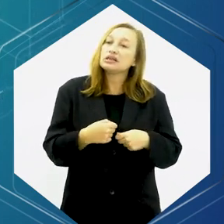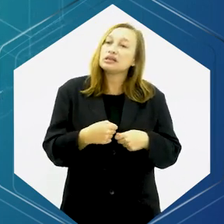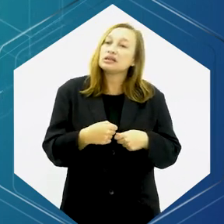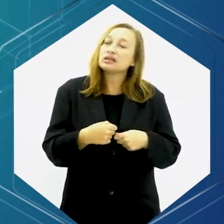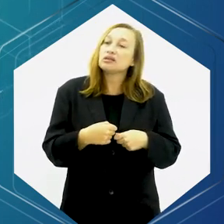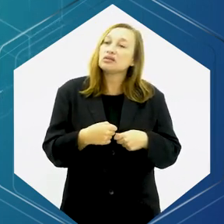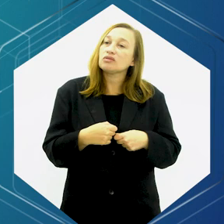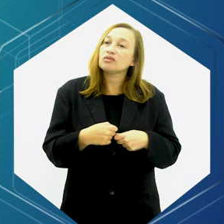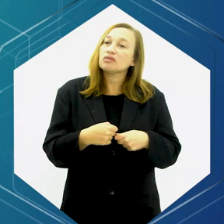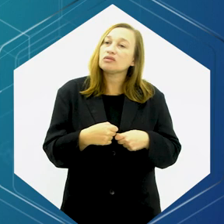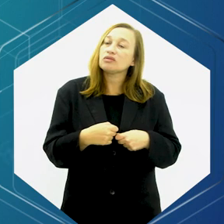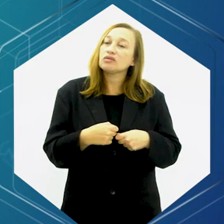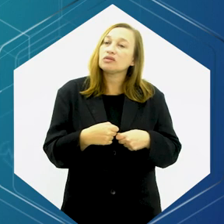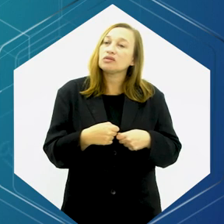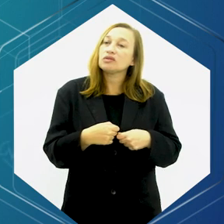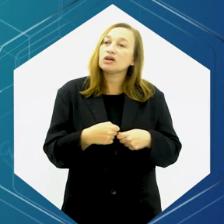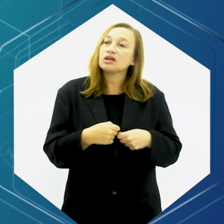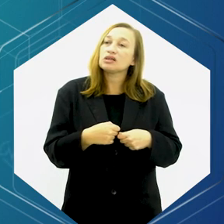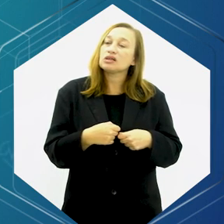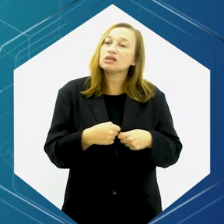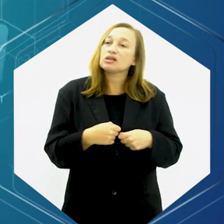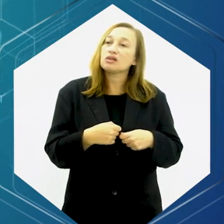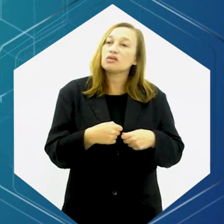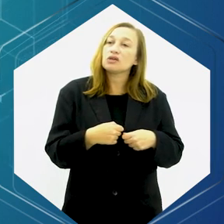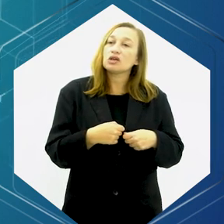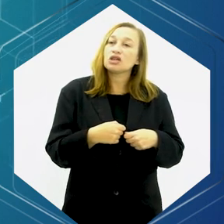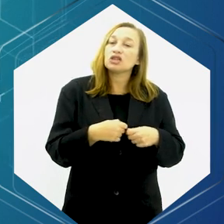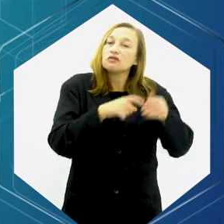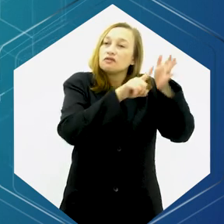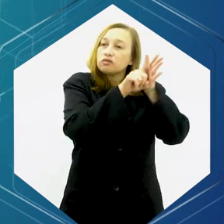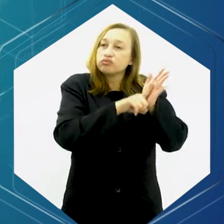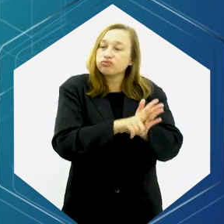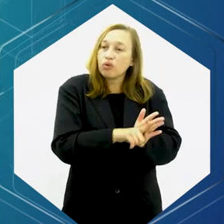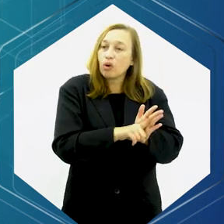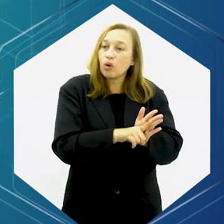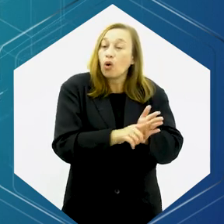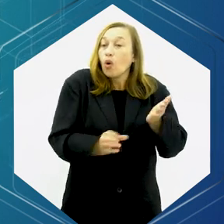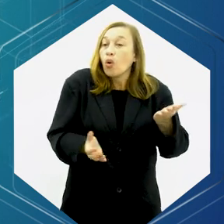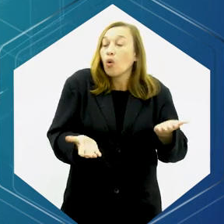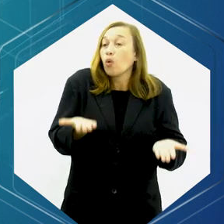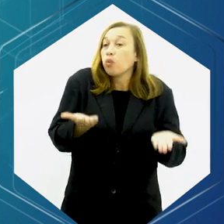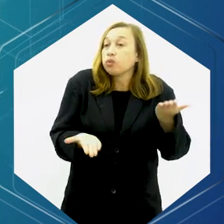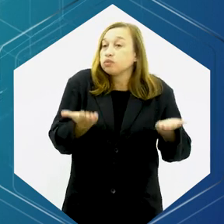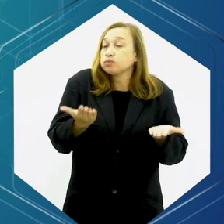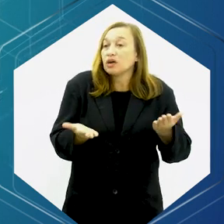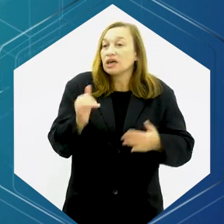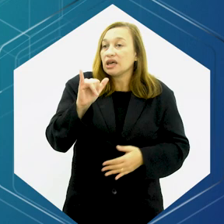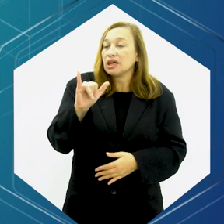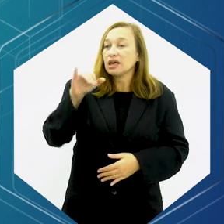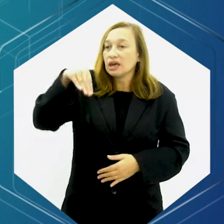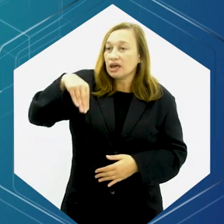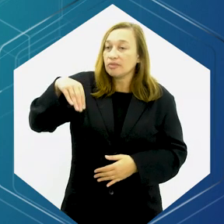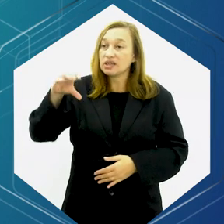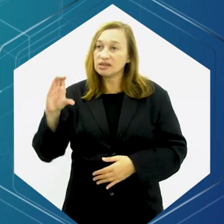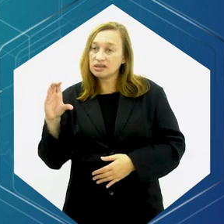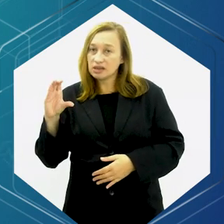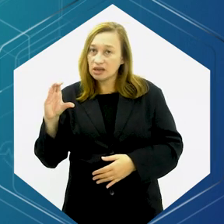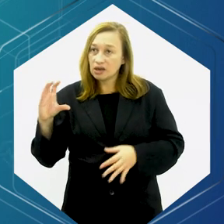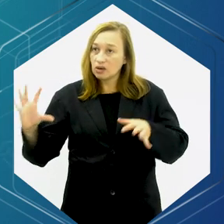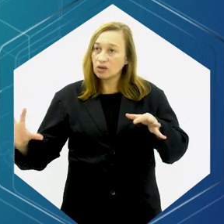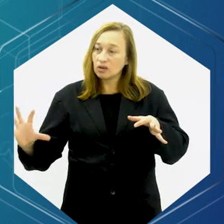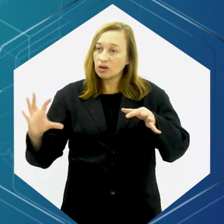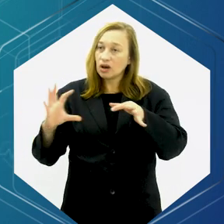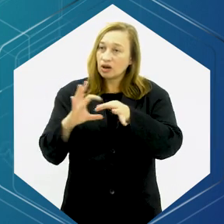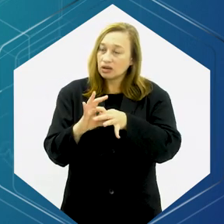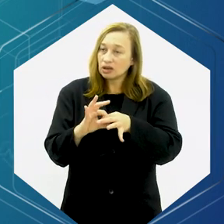chama eh de fazer uma padronização dessa medida mesmo desse peso desse IMC de acordo acordo com recomendações